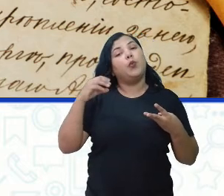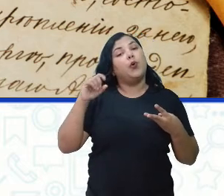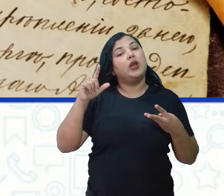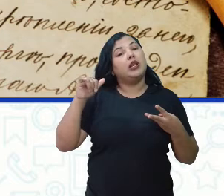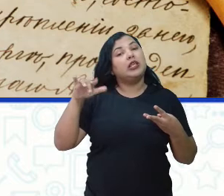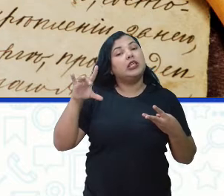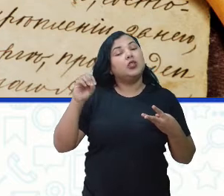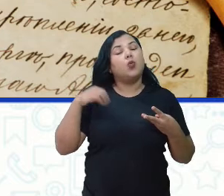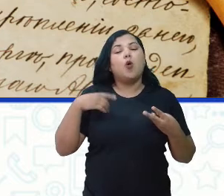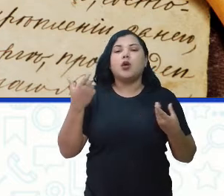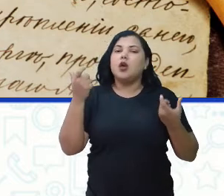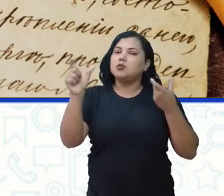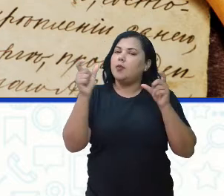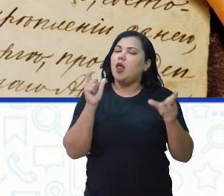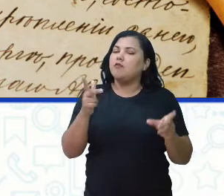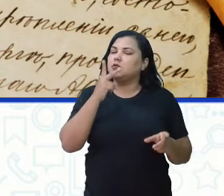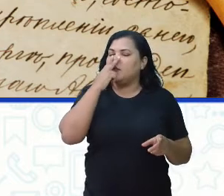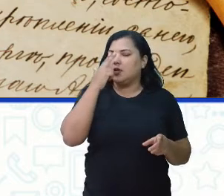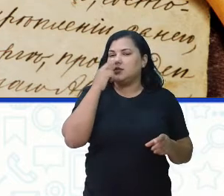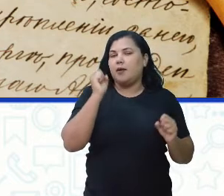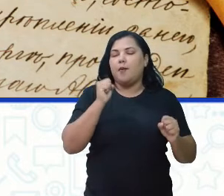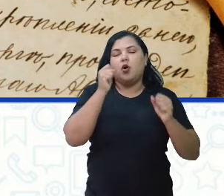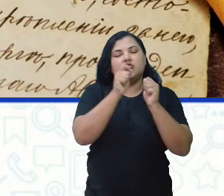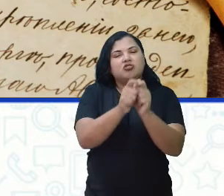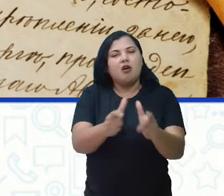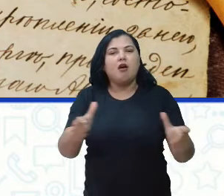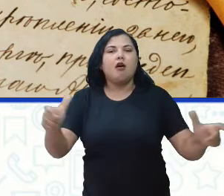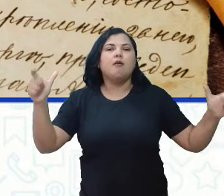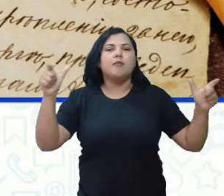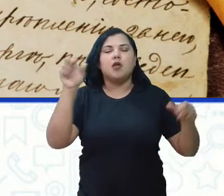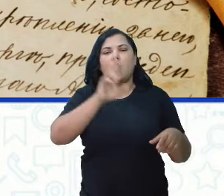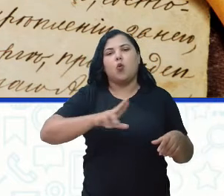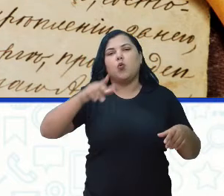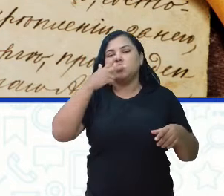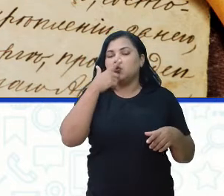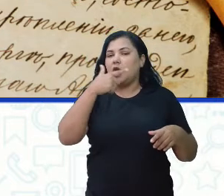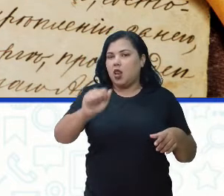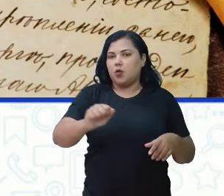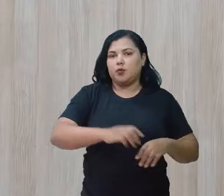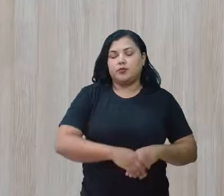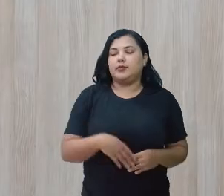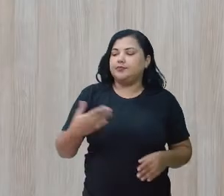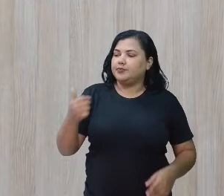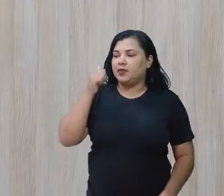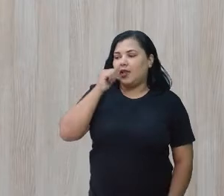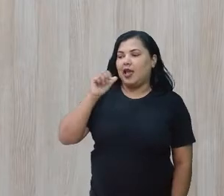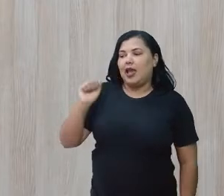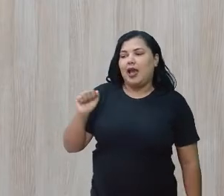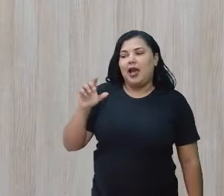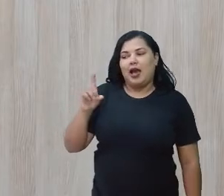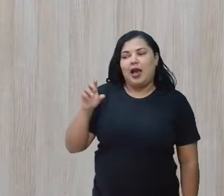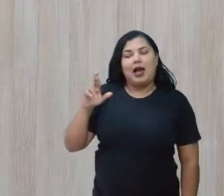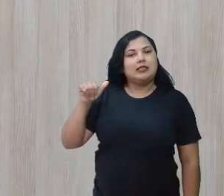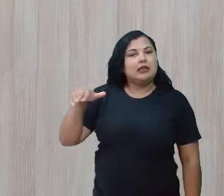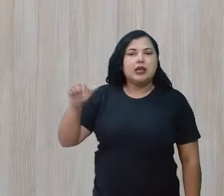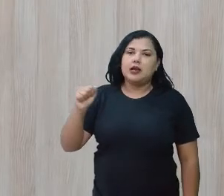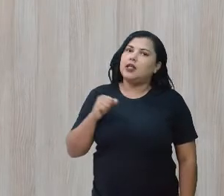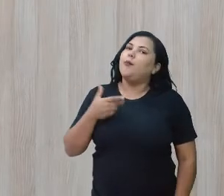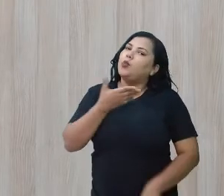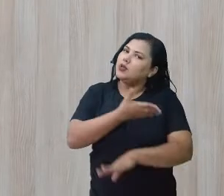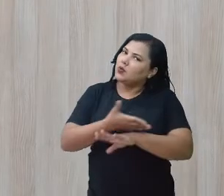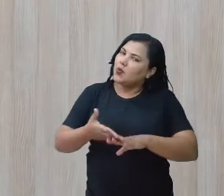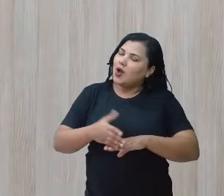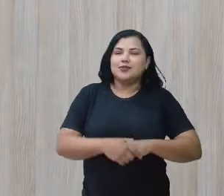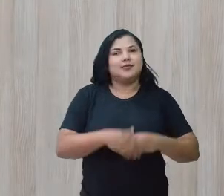sinônimos, você ampliará o uso da língua. Então, por exemplo, eu posso dizer, Adriana é muito educada, e eu digo, Jéssica é muito